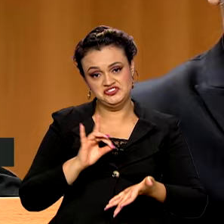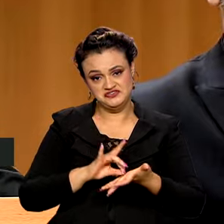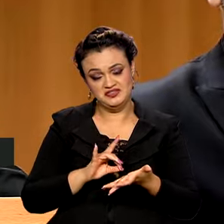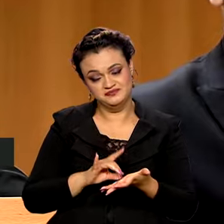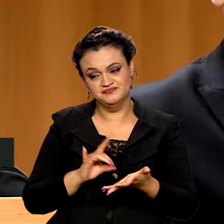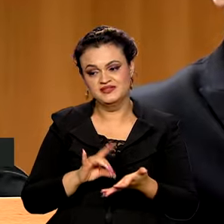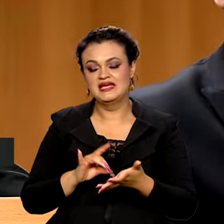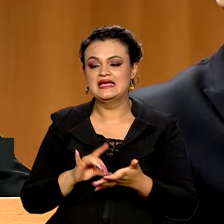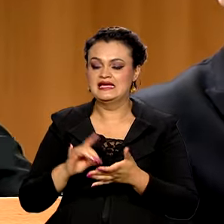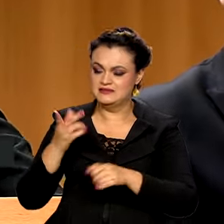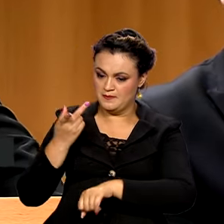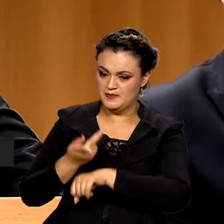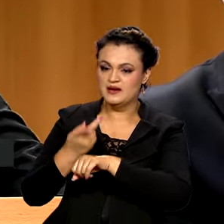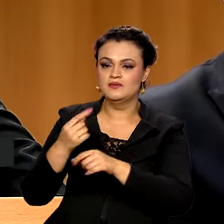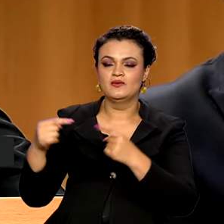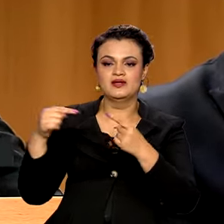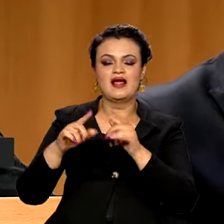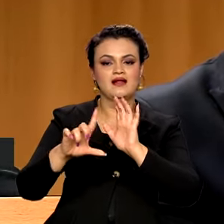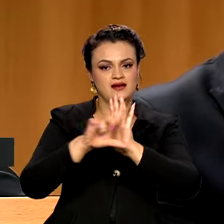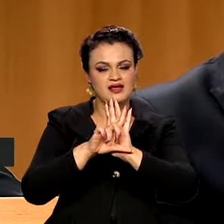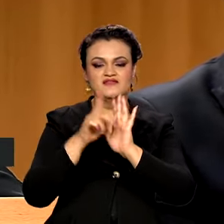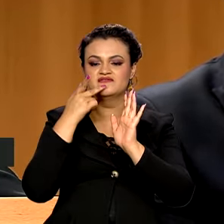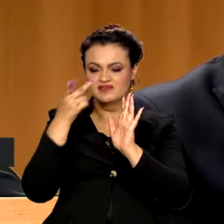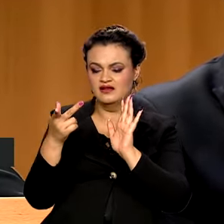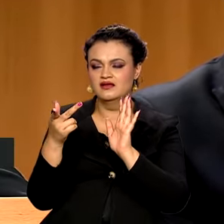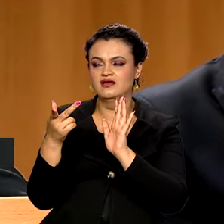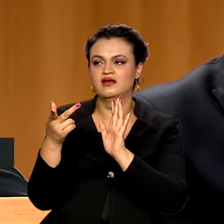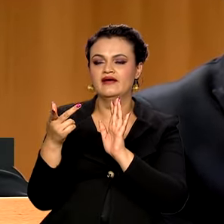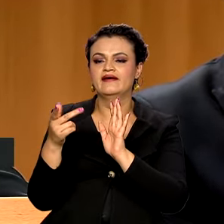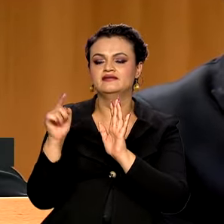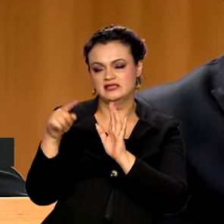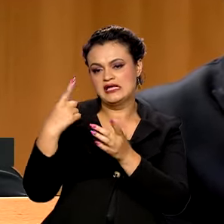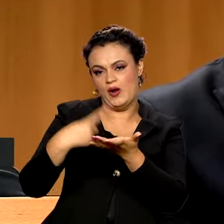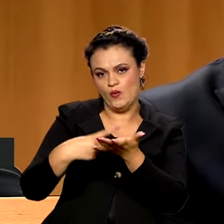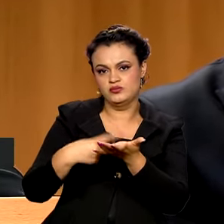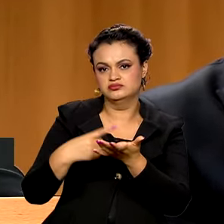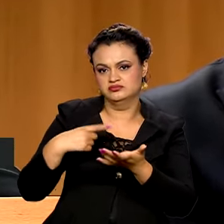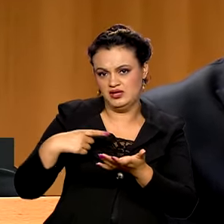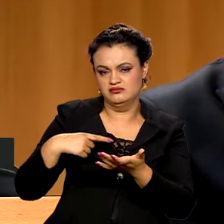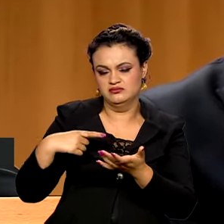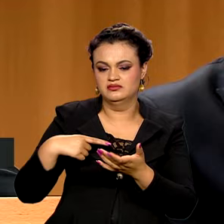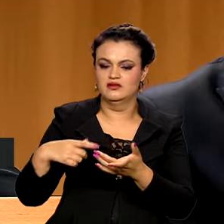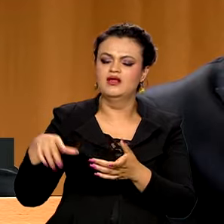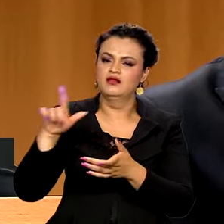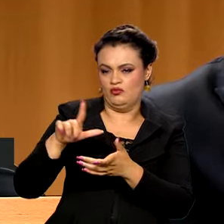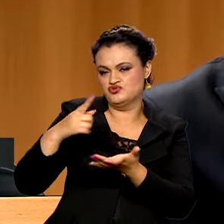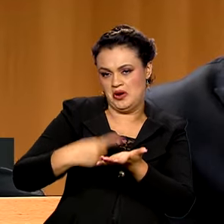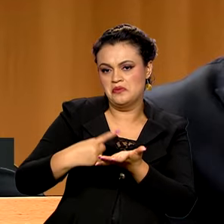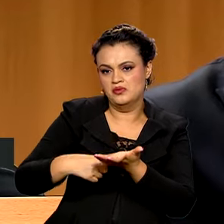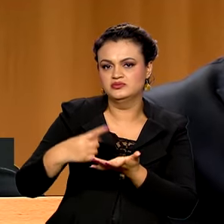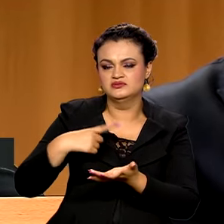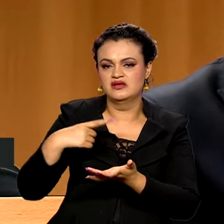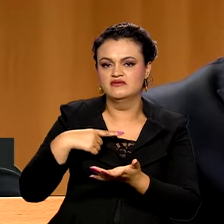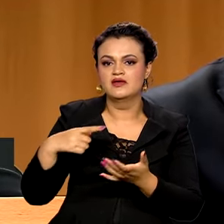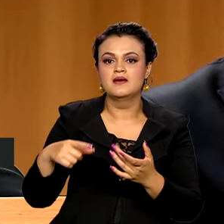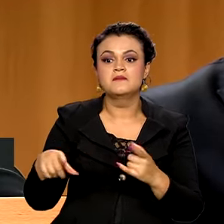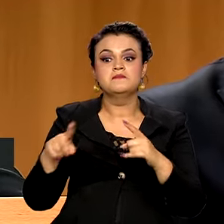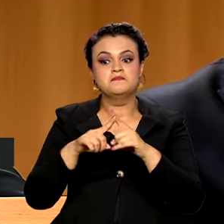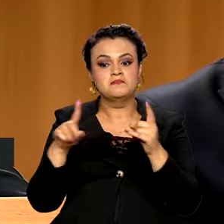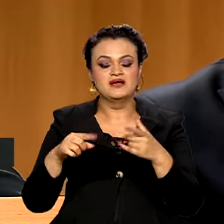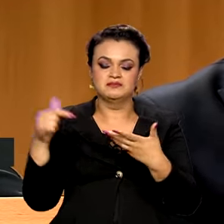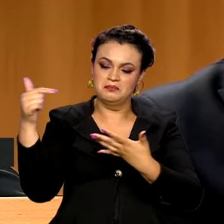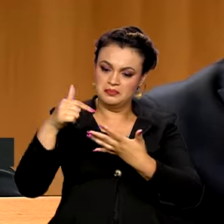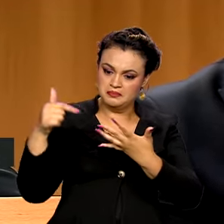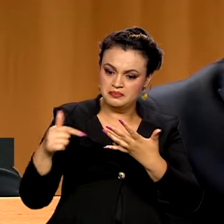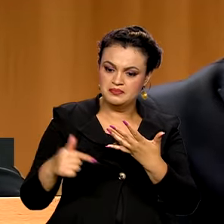Colaboração Premiada, previsto em lei, pressupõe exatamente esse acordo. É claro que houve, mas as